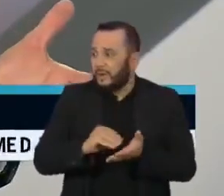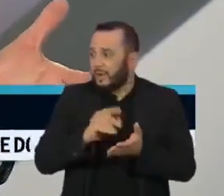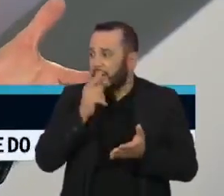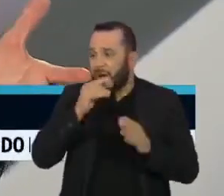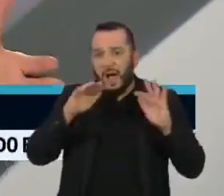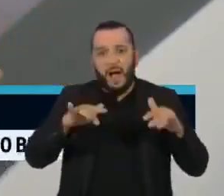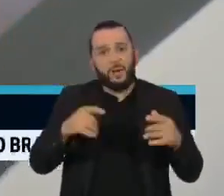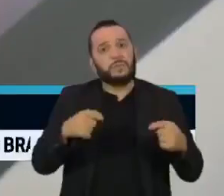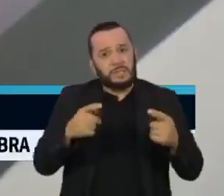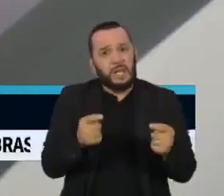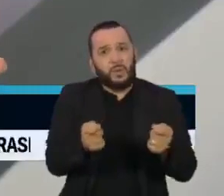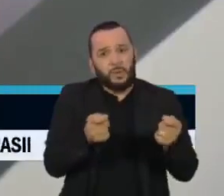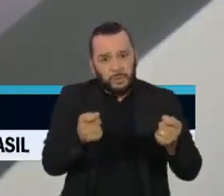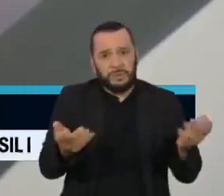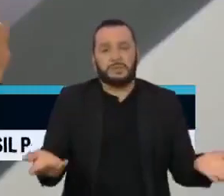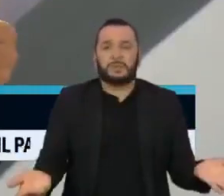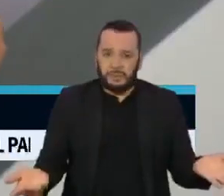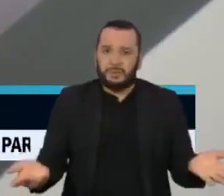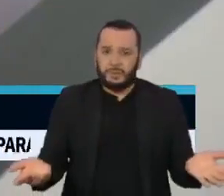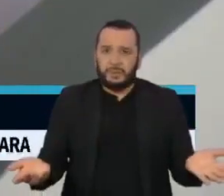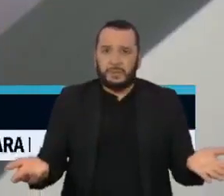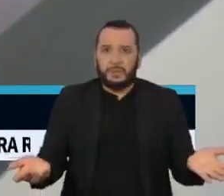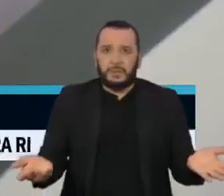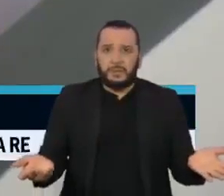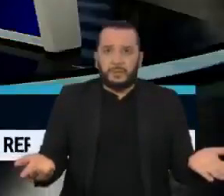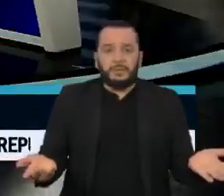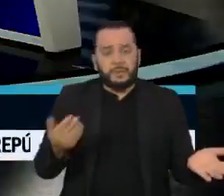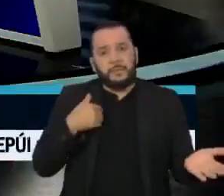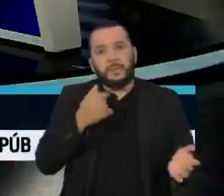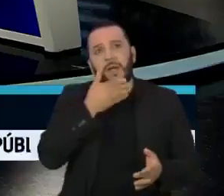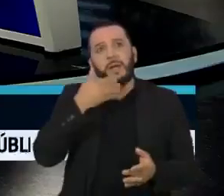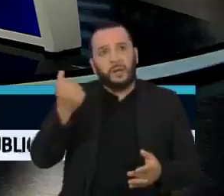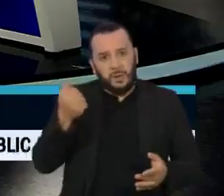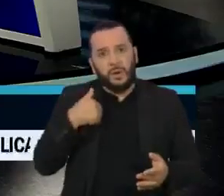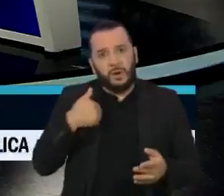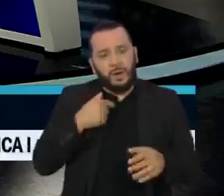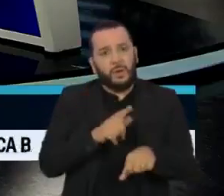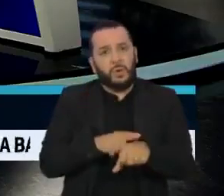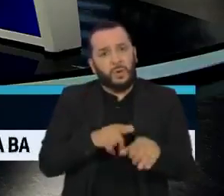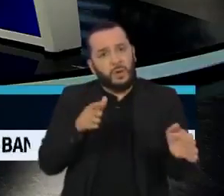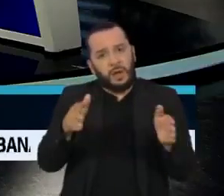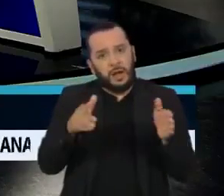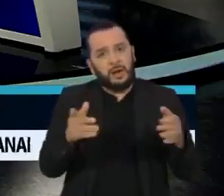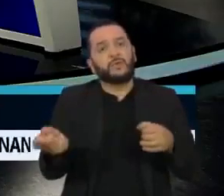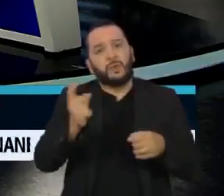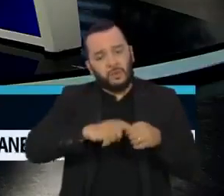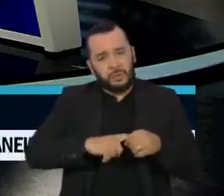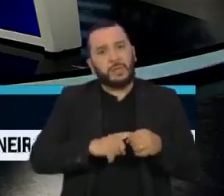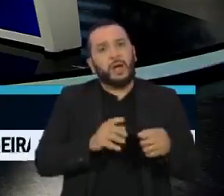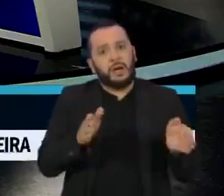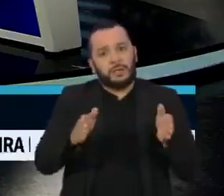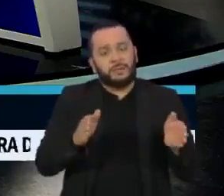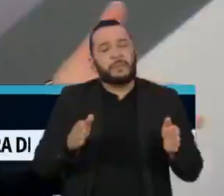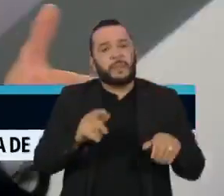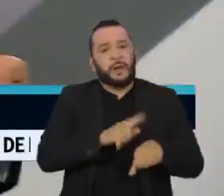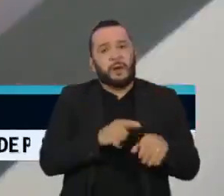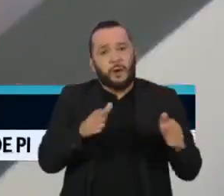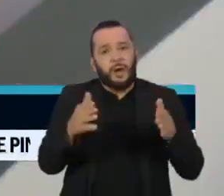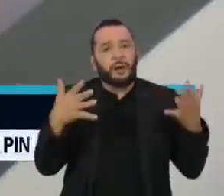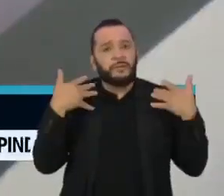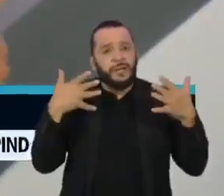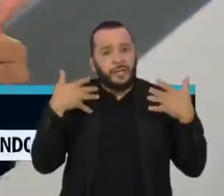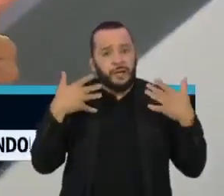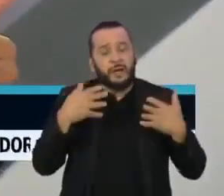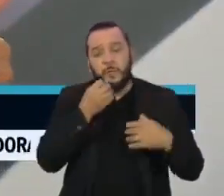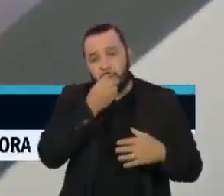economiza tudo o que pode. E melhora também para os picos de consumo. Então, voltar, pelo menos emergencialmente, para o horário de verão é uma boa